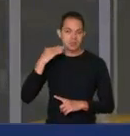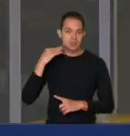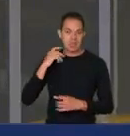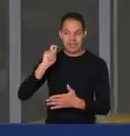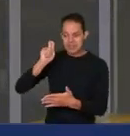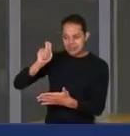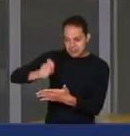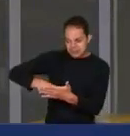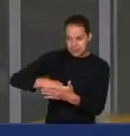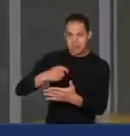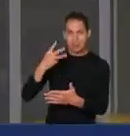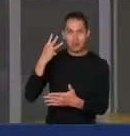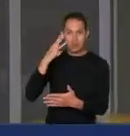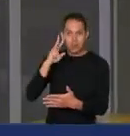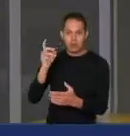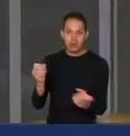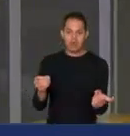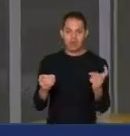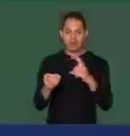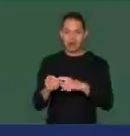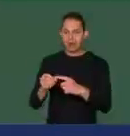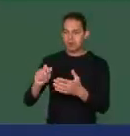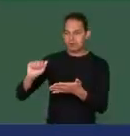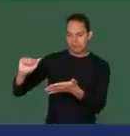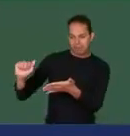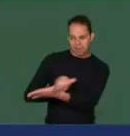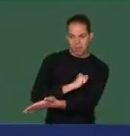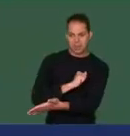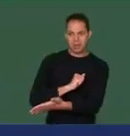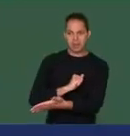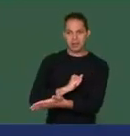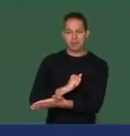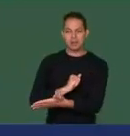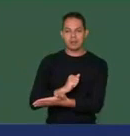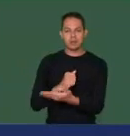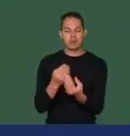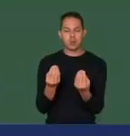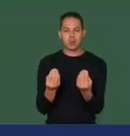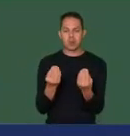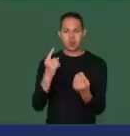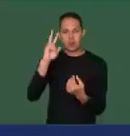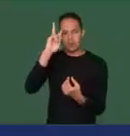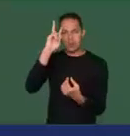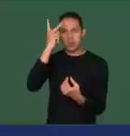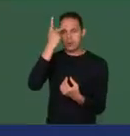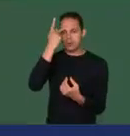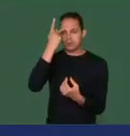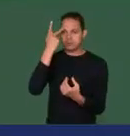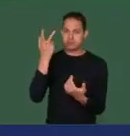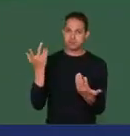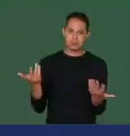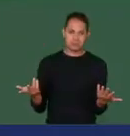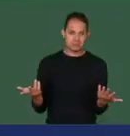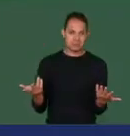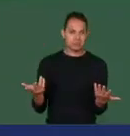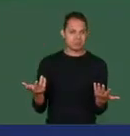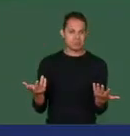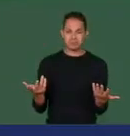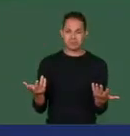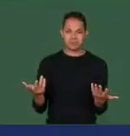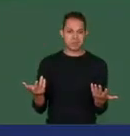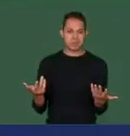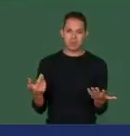coisa, 3 dias depois volta correndo, vem cá, paga a assinatura que mudei de ideia. Isso normalmente, que eu saiba,